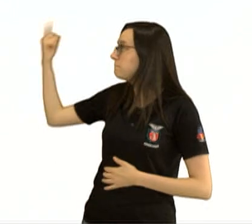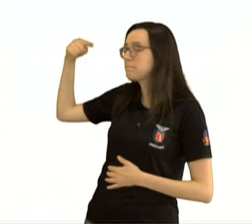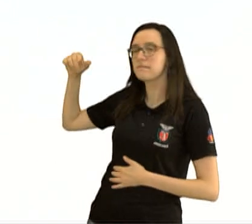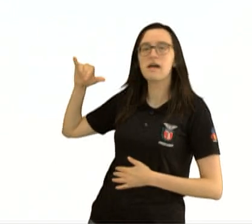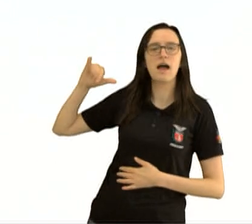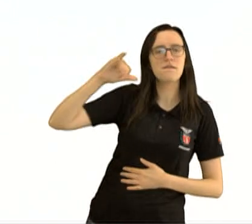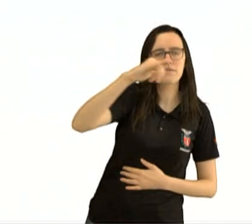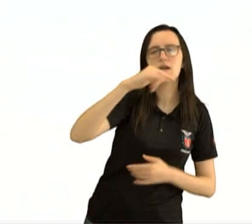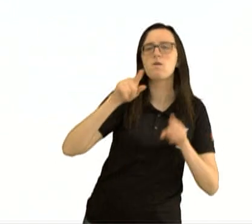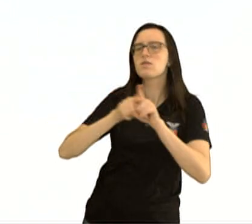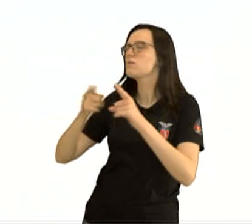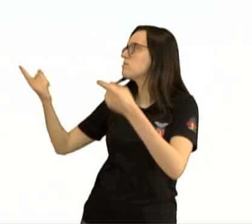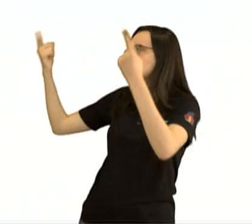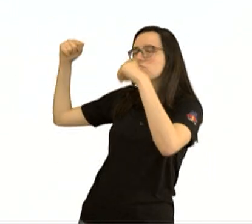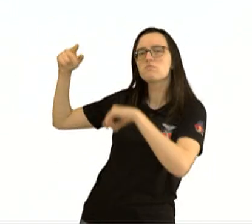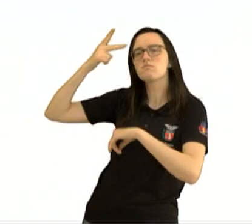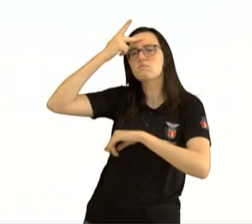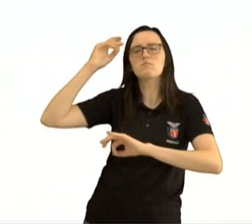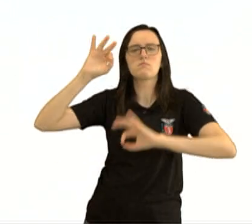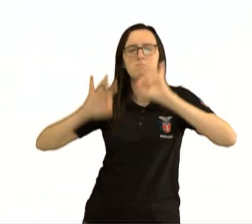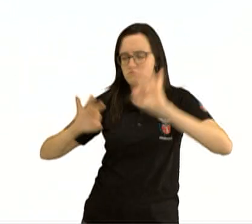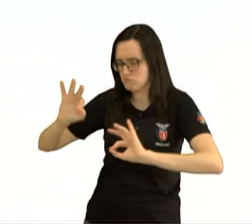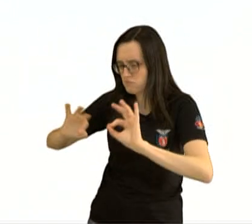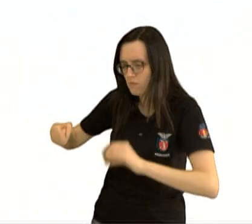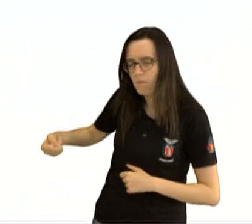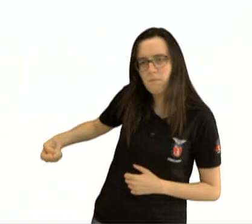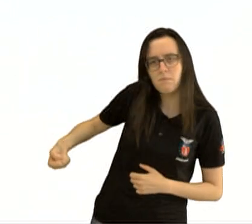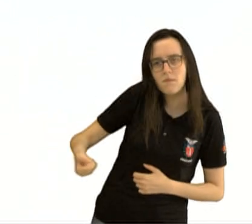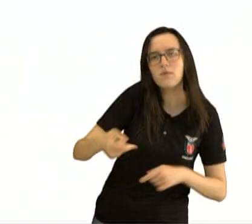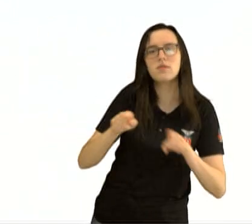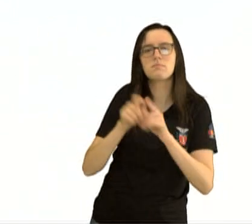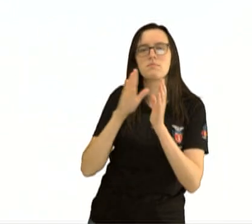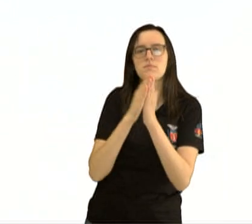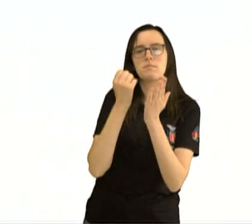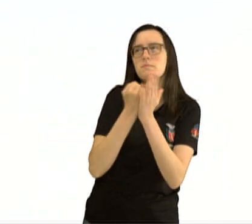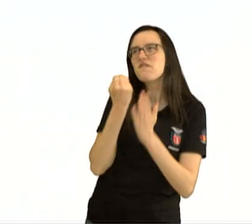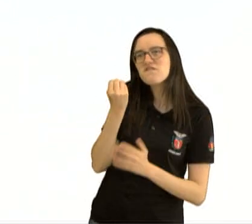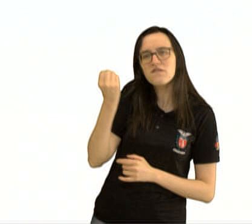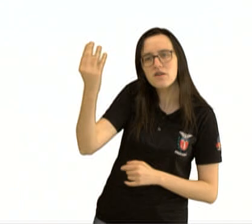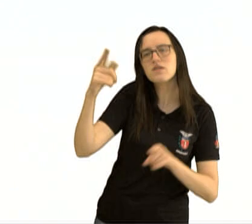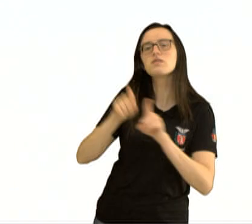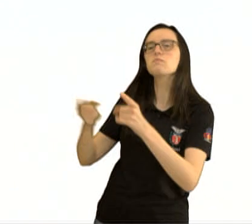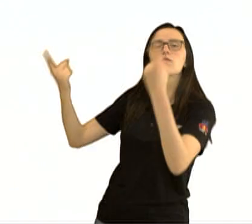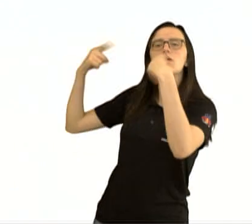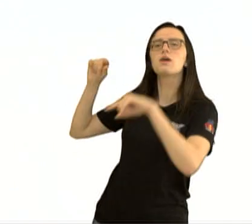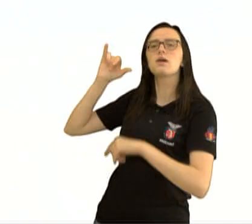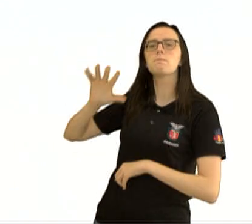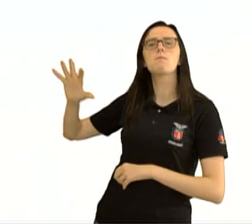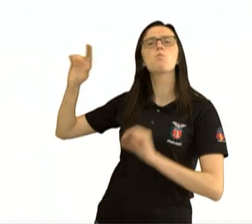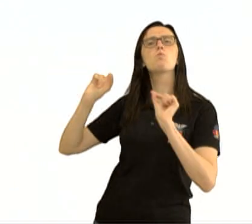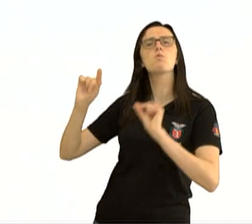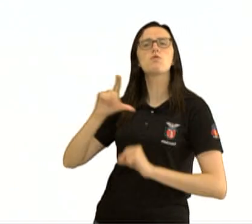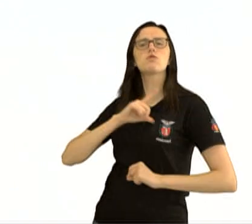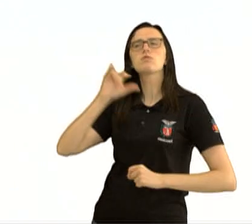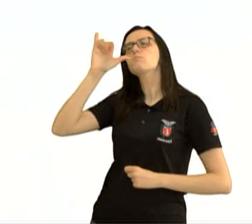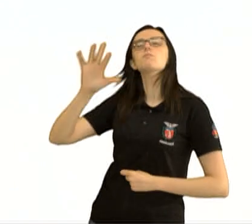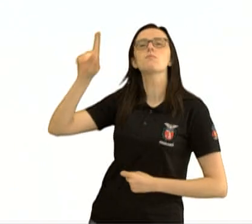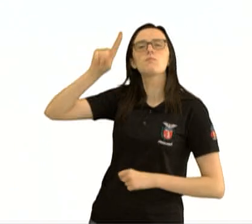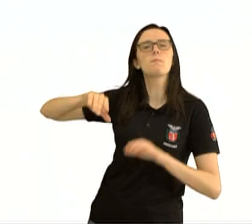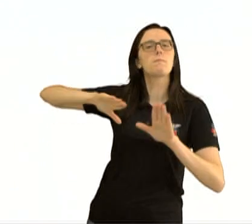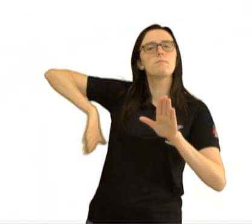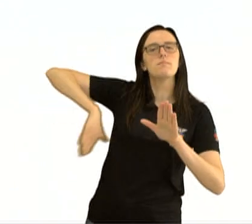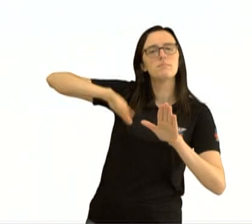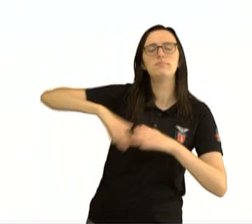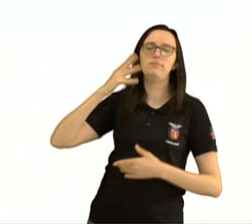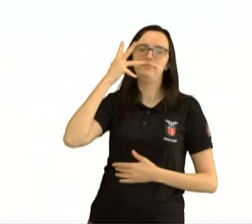avião, temos aqui uma pessoa organizando uma mala com um passaporte pronto para viajar. E na última imagem nós temos também uma imagem de uma praia ali